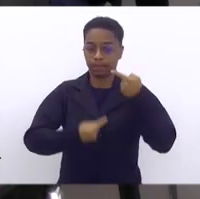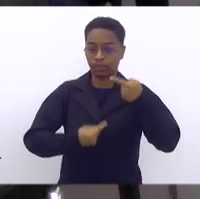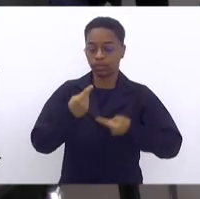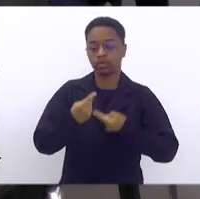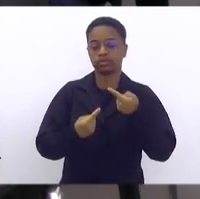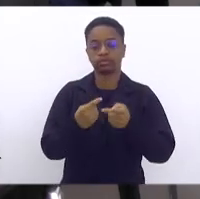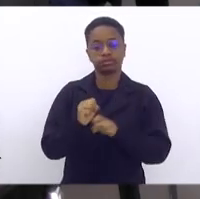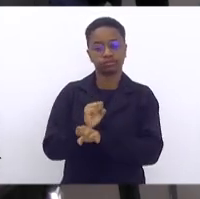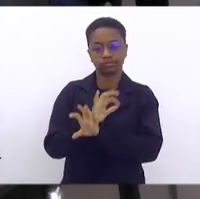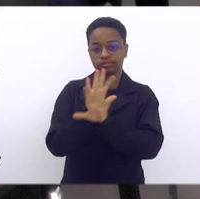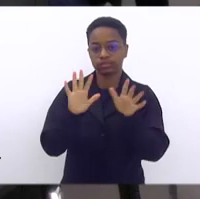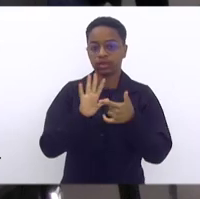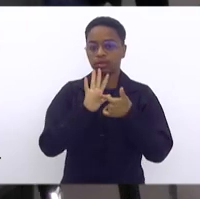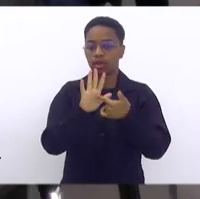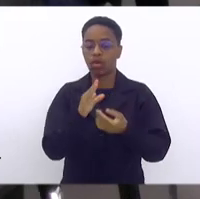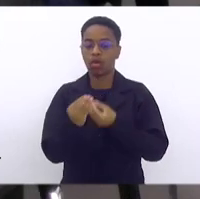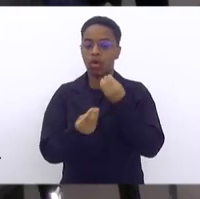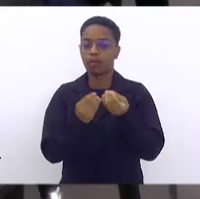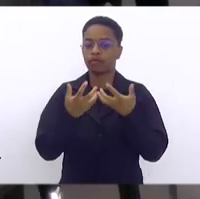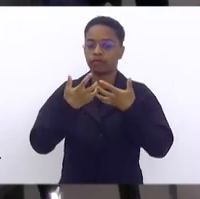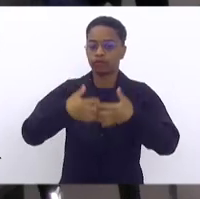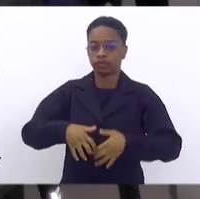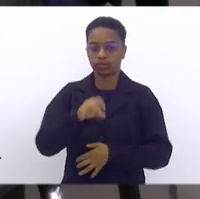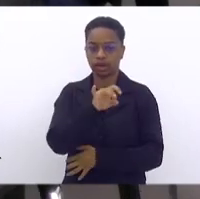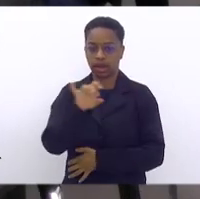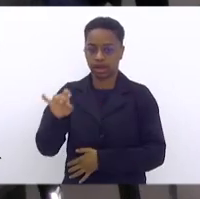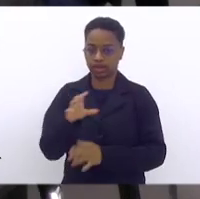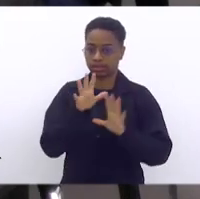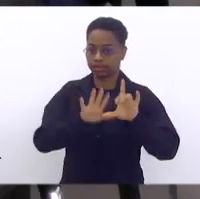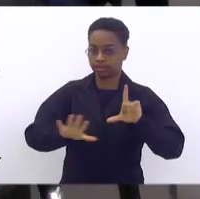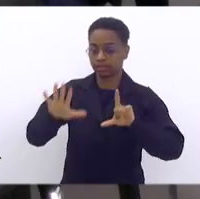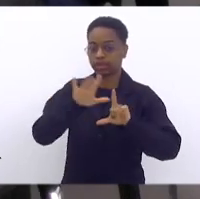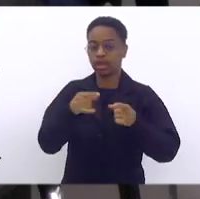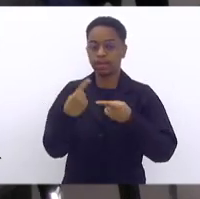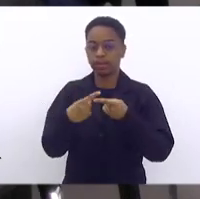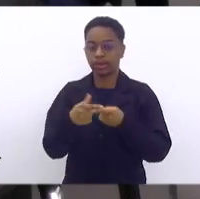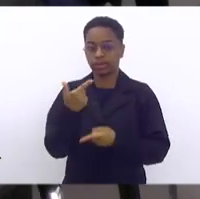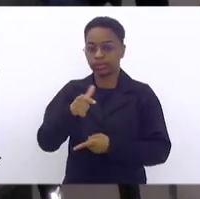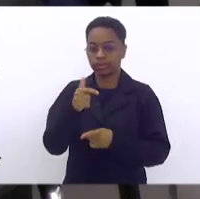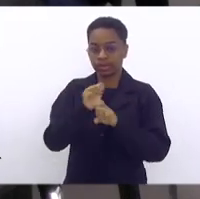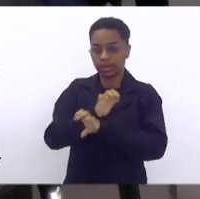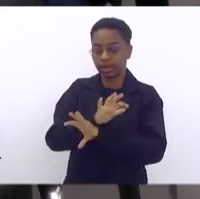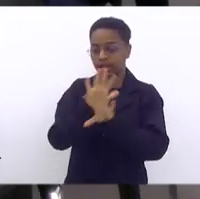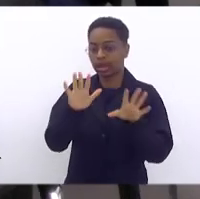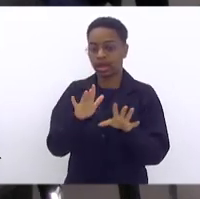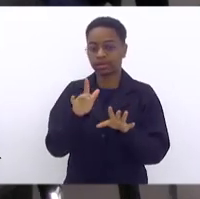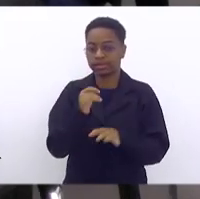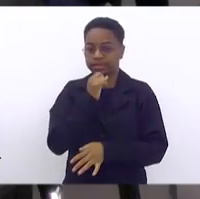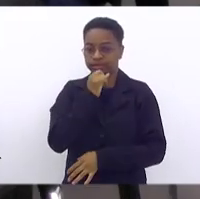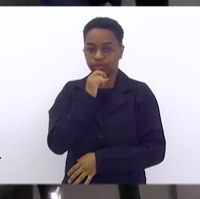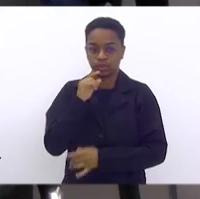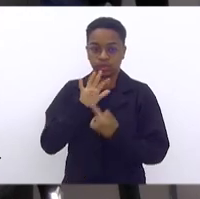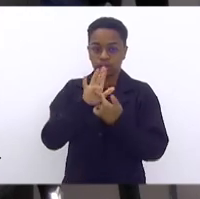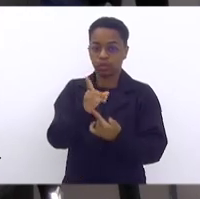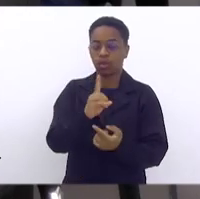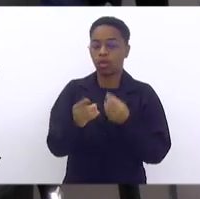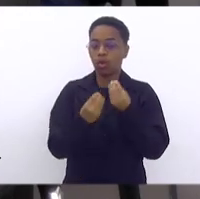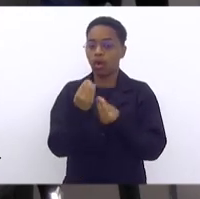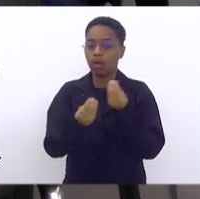relação às políticas das plataformas. A gente não tem com clareza, por exemplo, o que uma plataforma